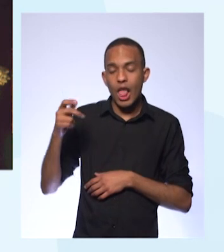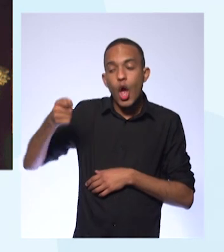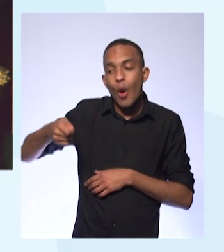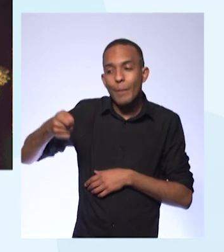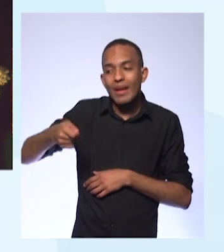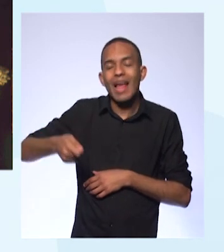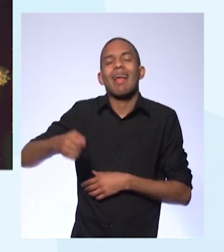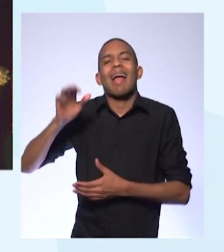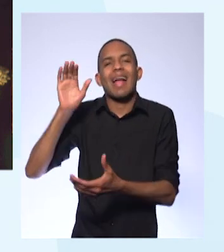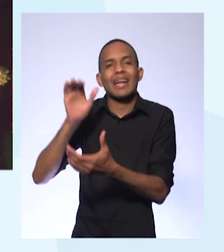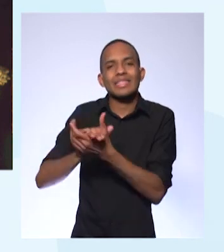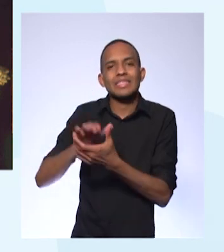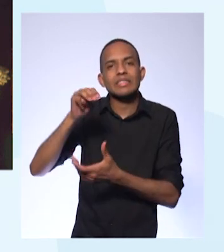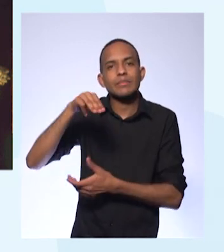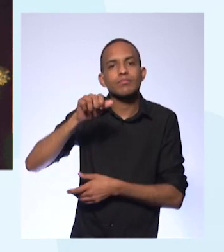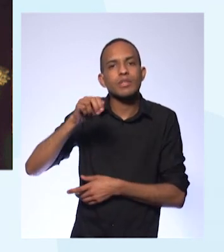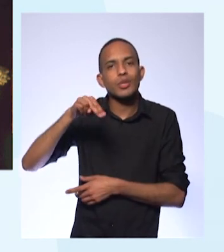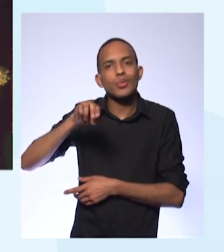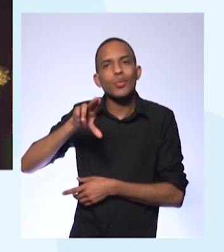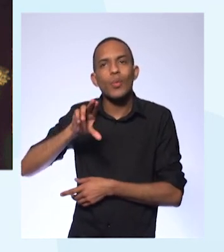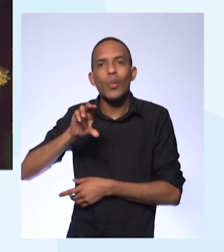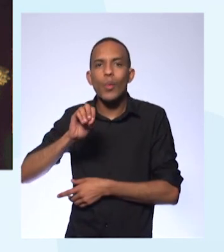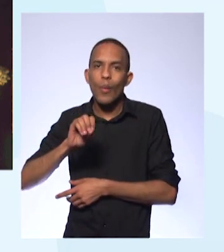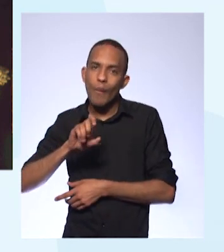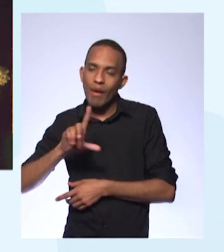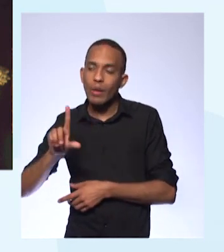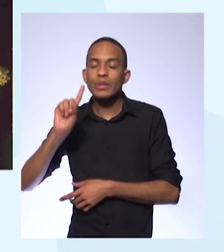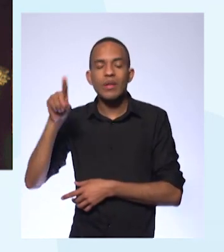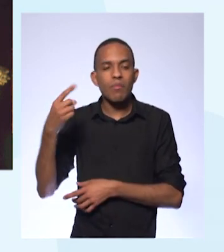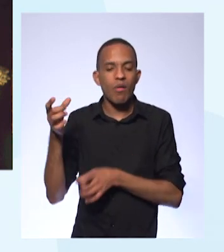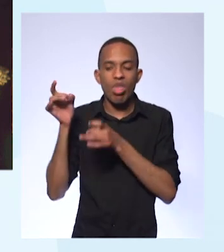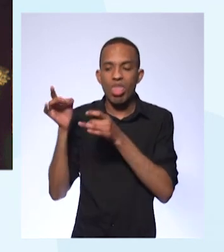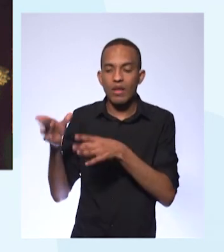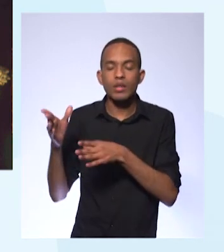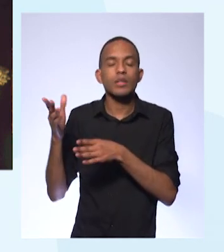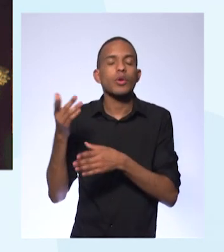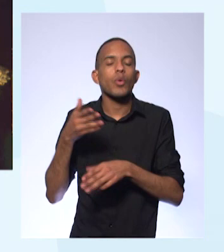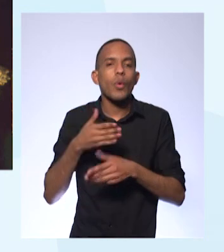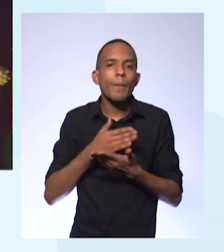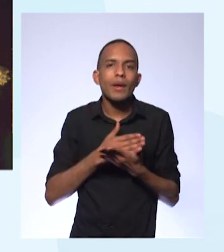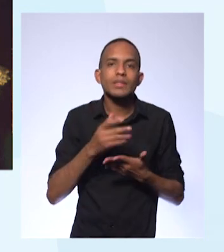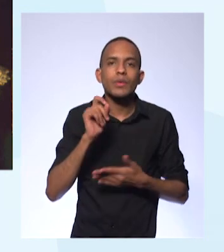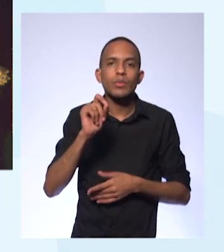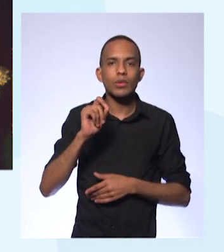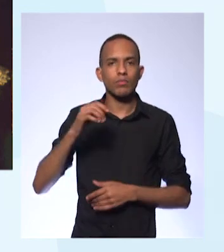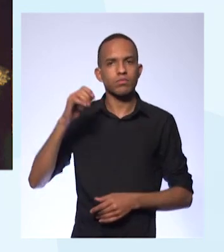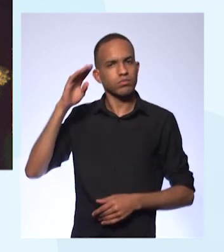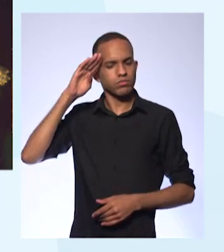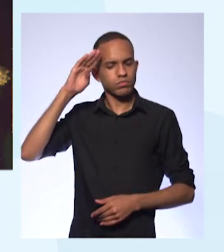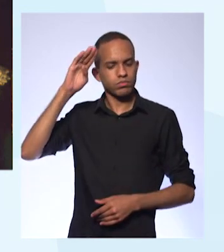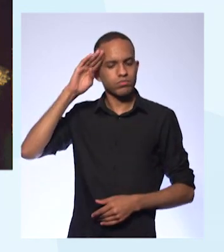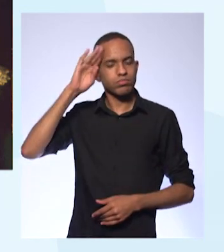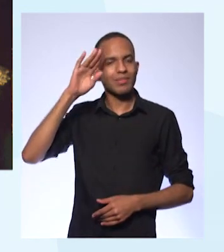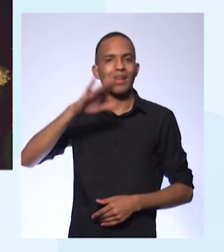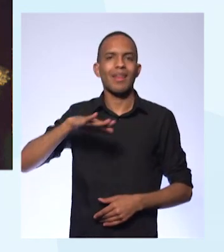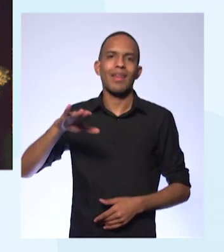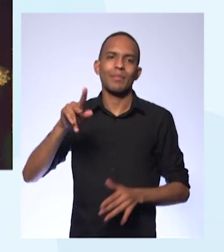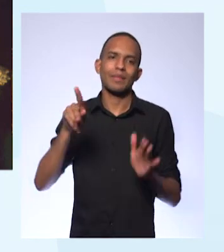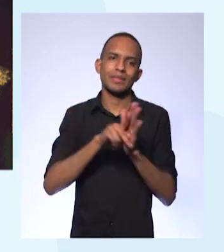com Manuel Duarte Aguiar, que a abandonou para ingressar no exército imperial. Então,